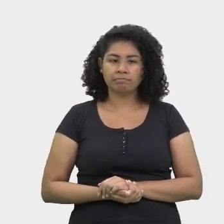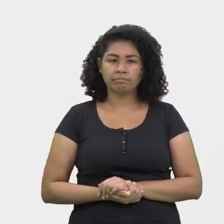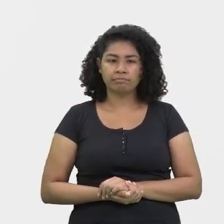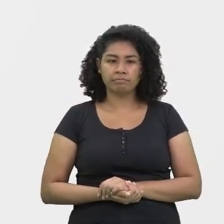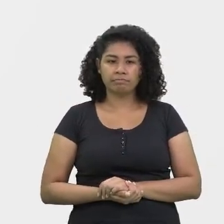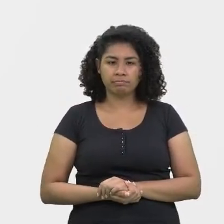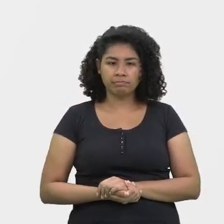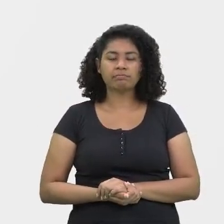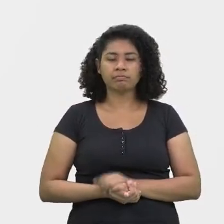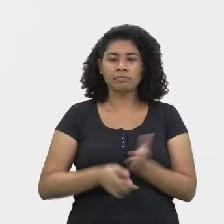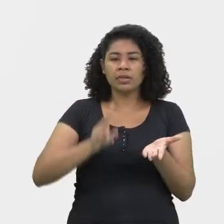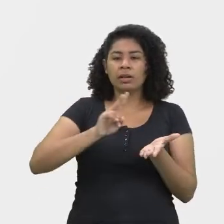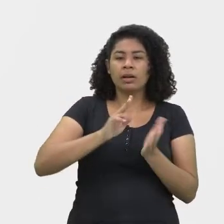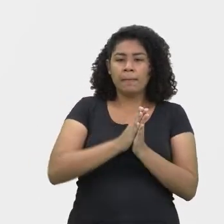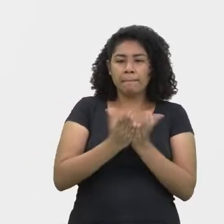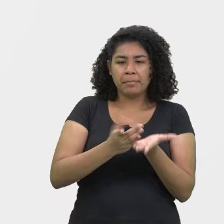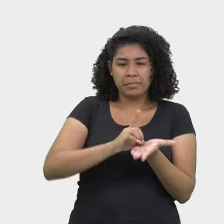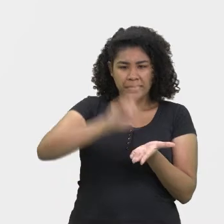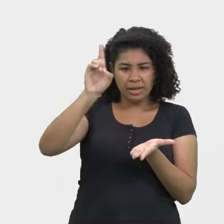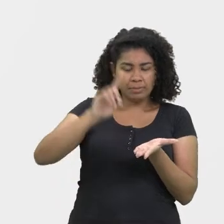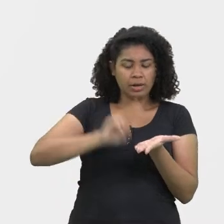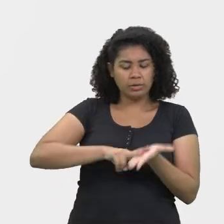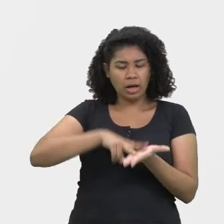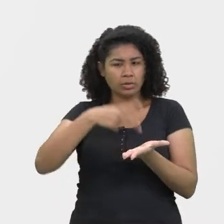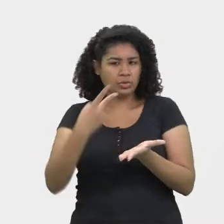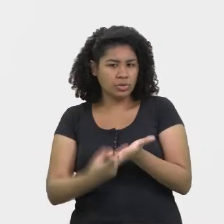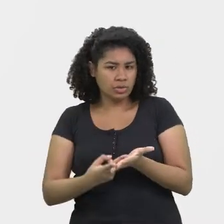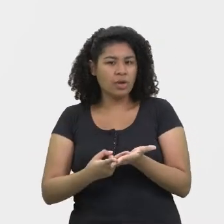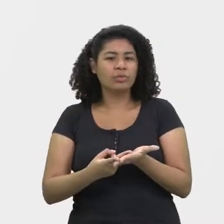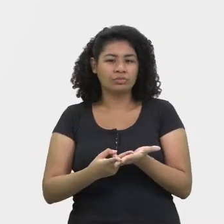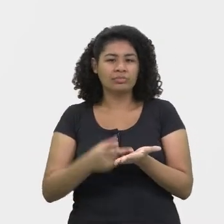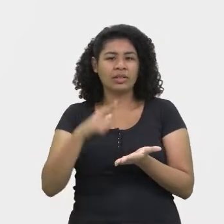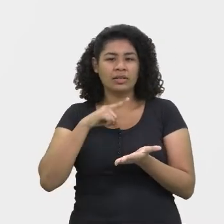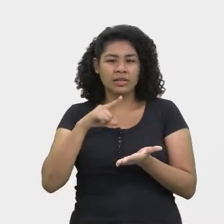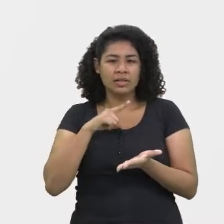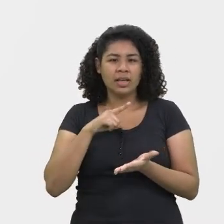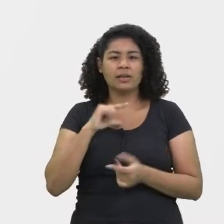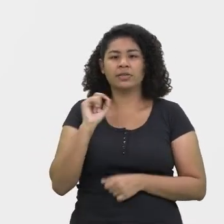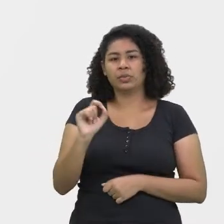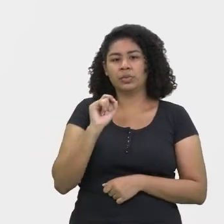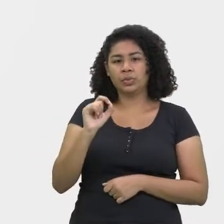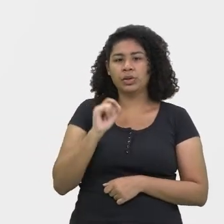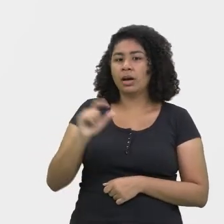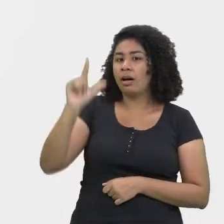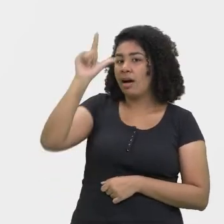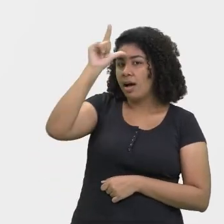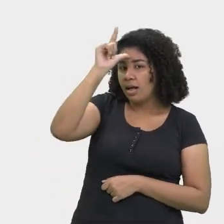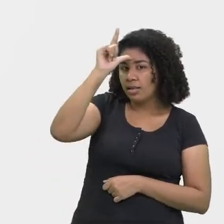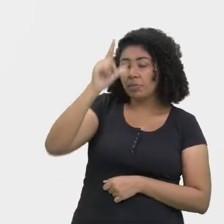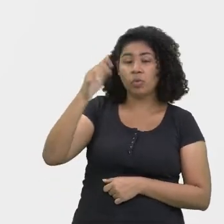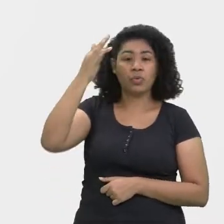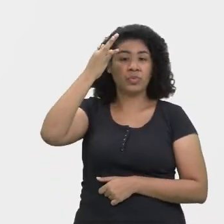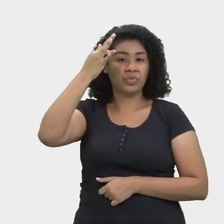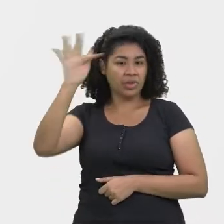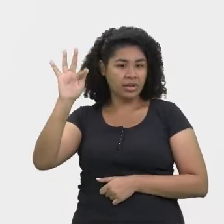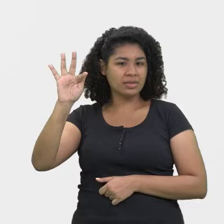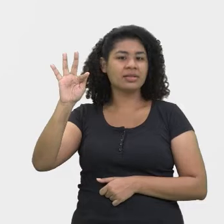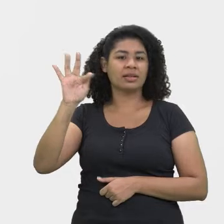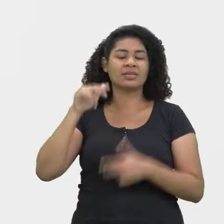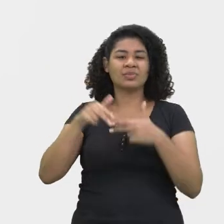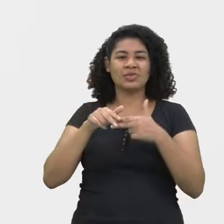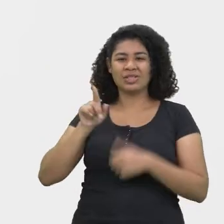eles o alemão e o francês, dessa forma mais pessoas passaram a ter acesso à leitura da Bíblia. Então isso também claramente é um dos